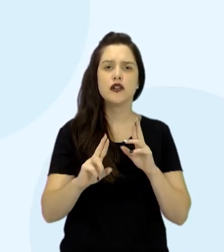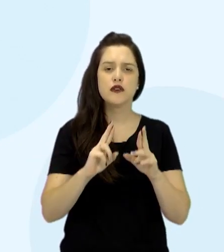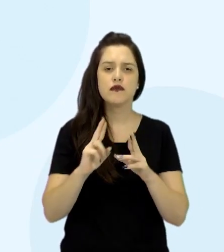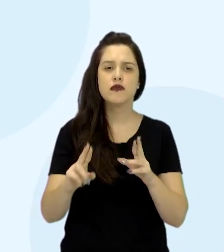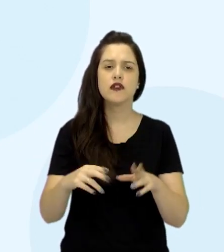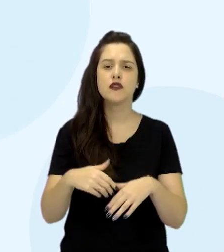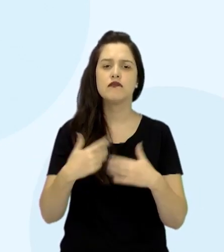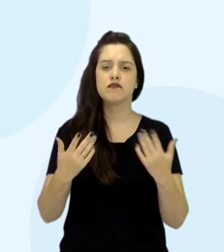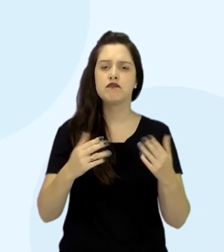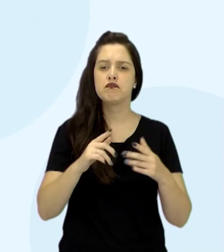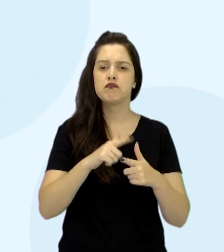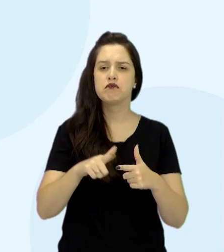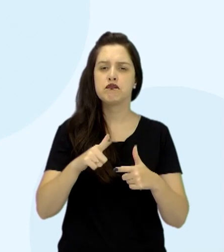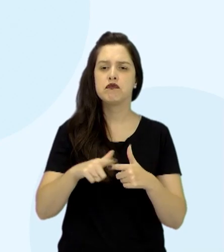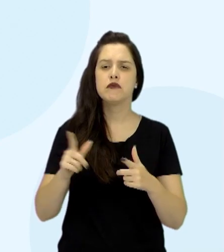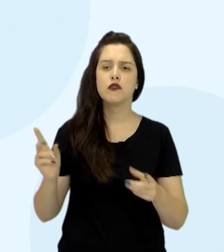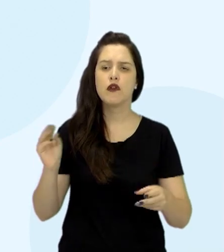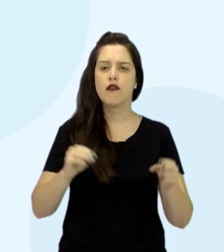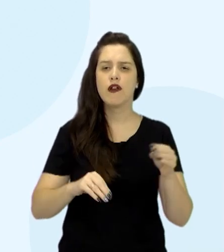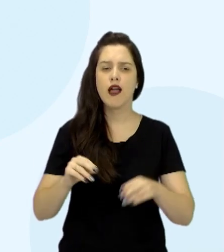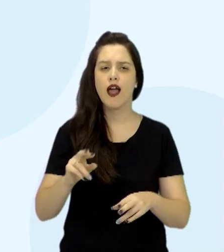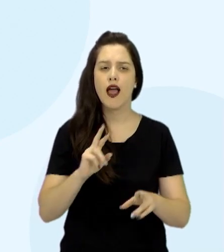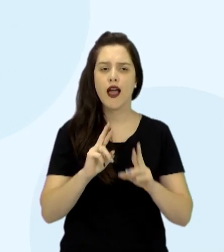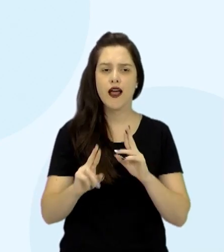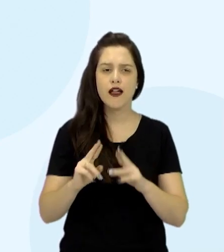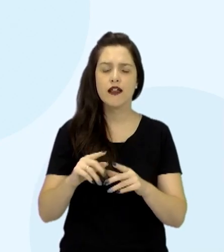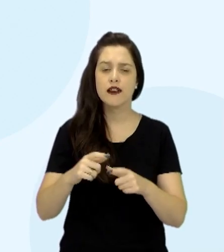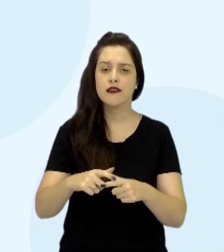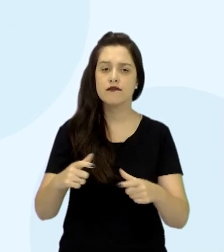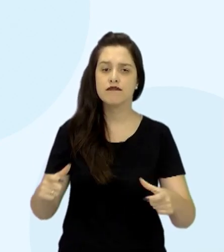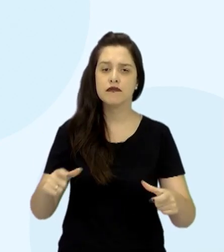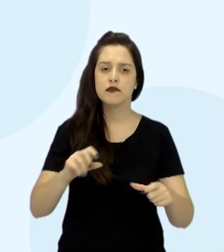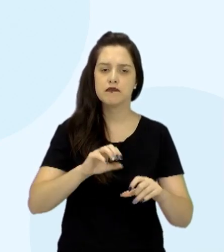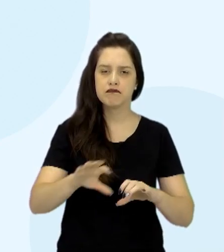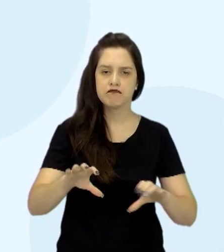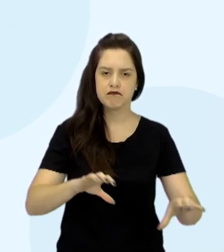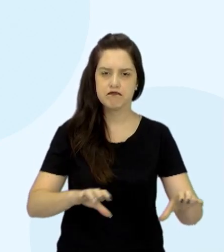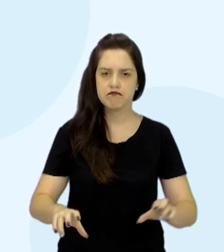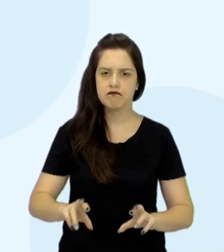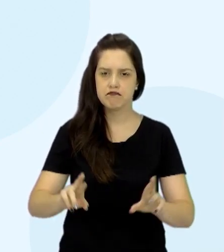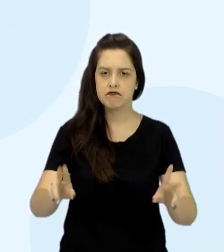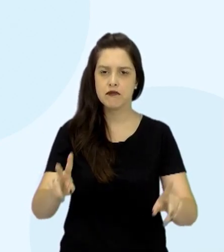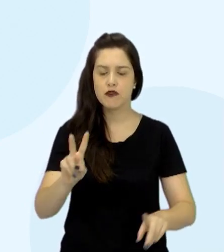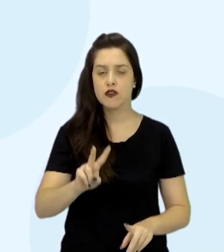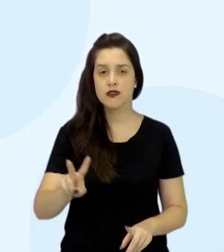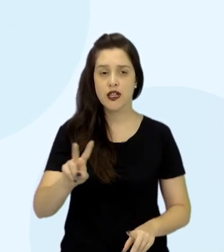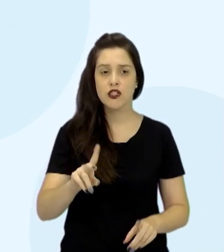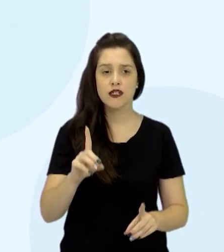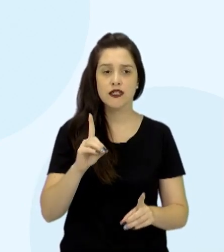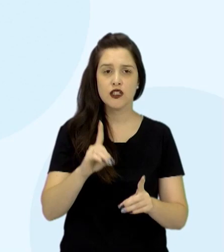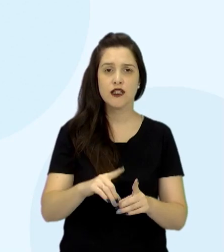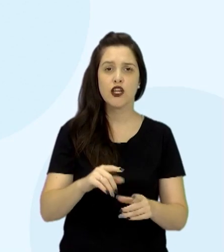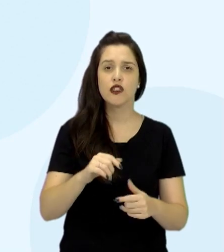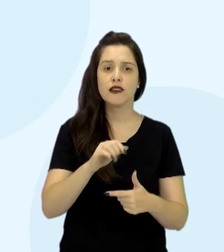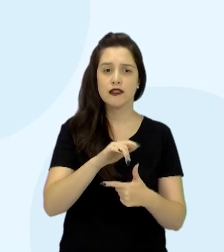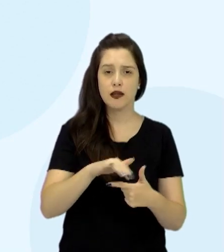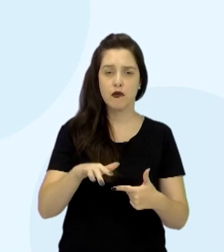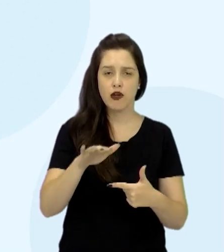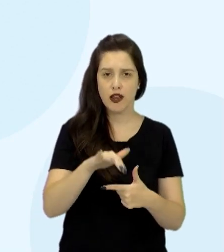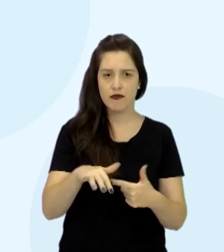situações que envolvam a razão entre duas grandezas de espécies diferentes, como velocidade e densidade demográfica.